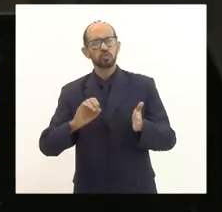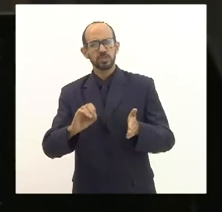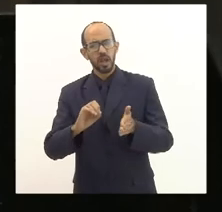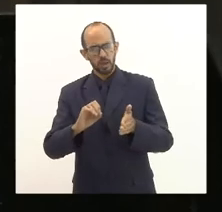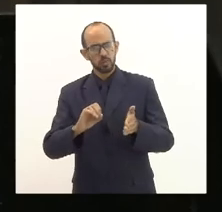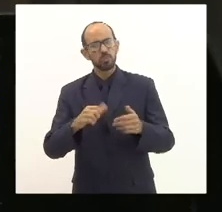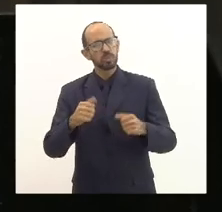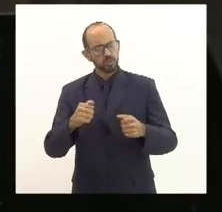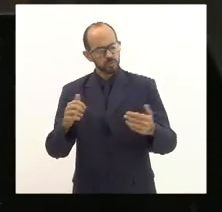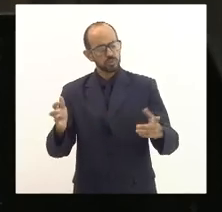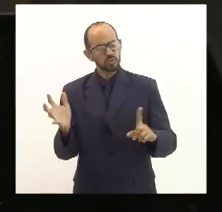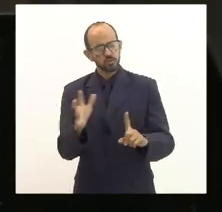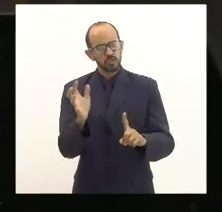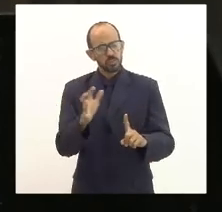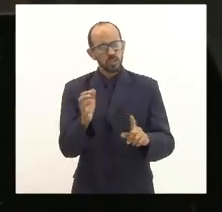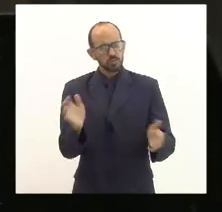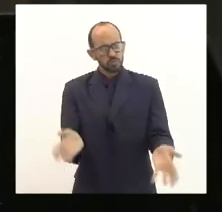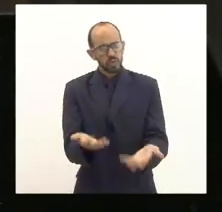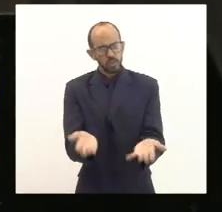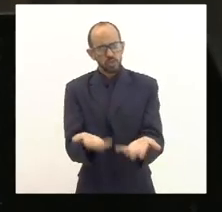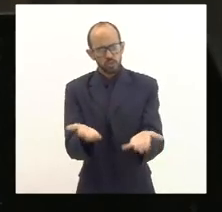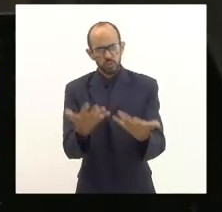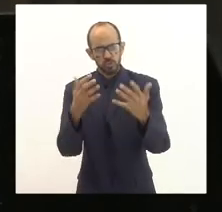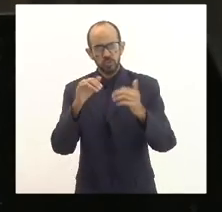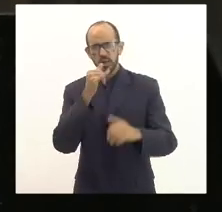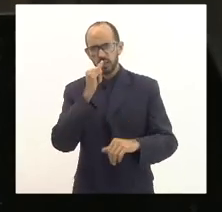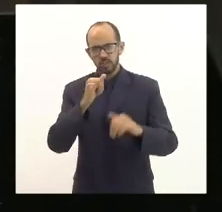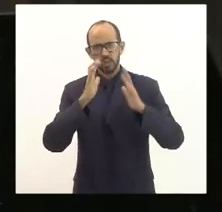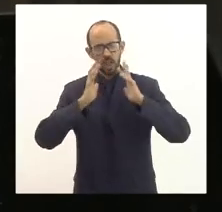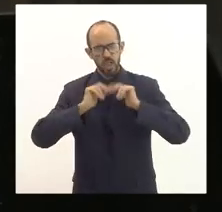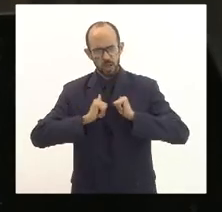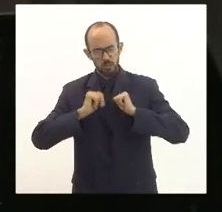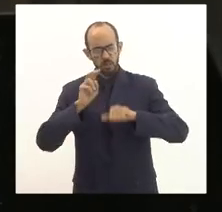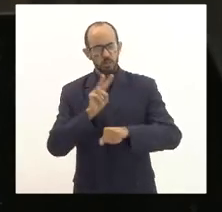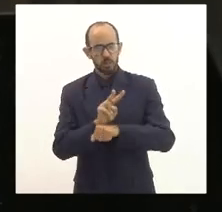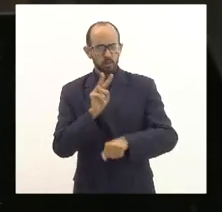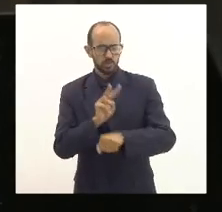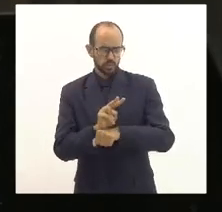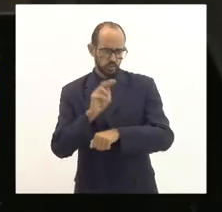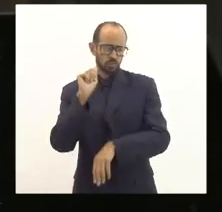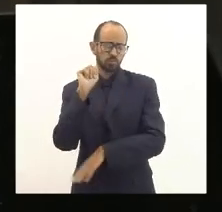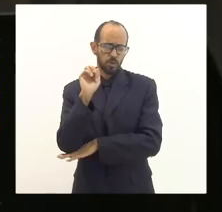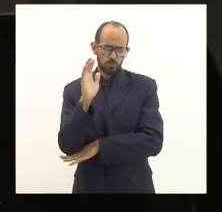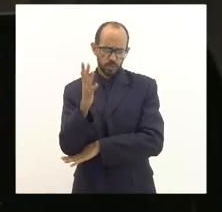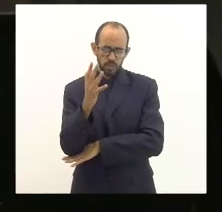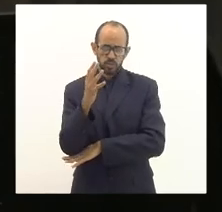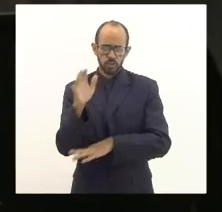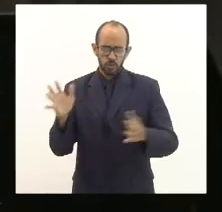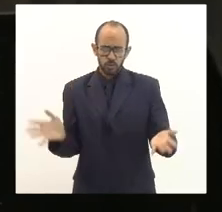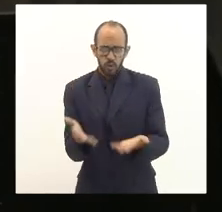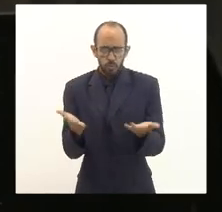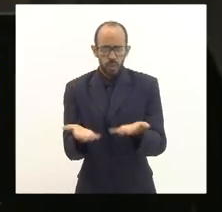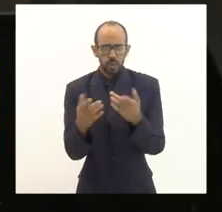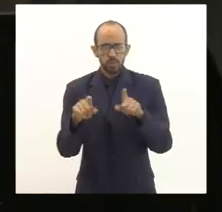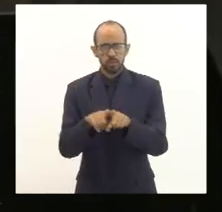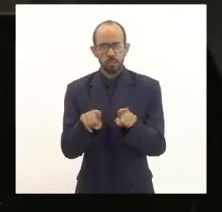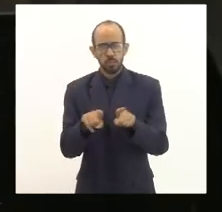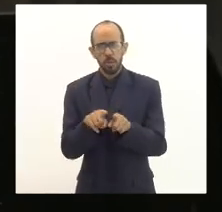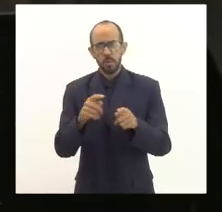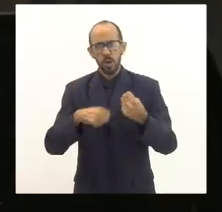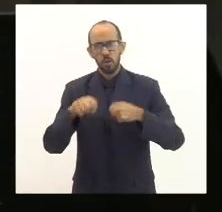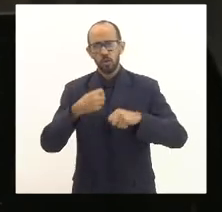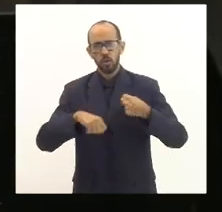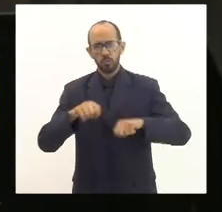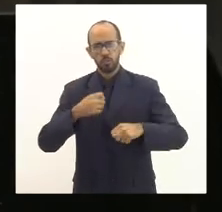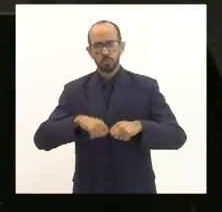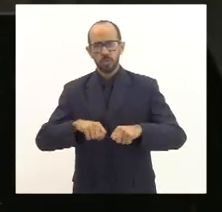vez mais a produção de uma energia limpa Protegendo o meio ambiente e fomentando uma economia